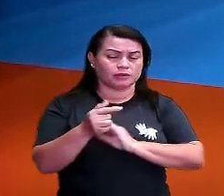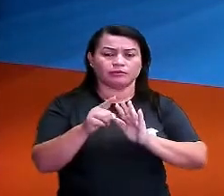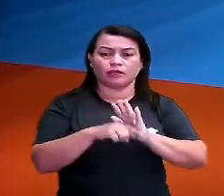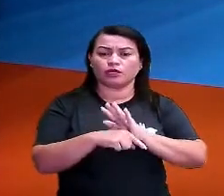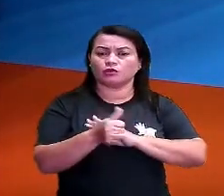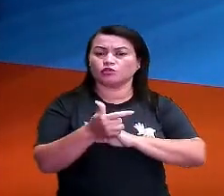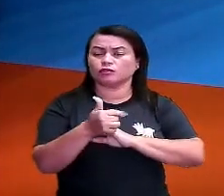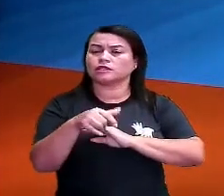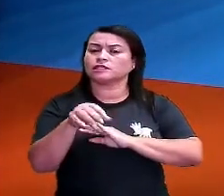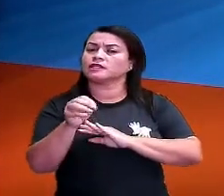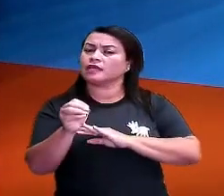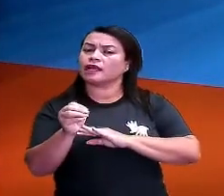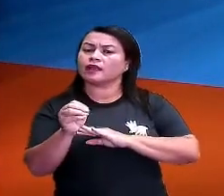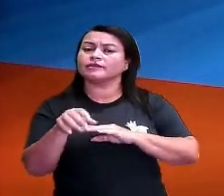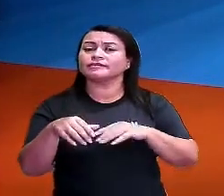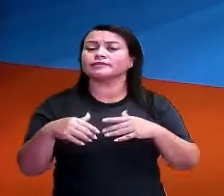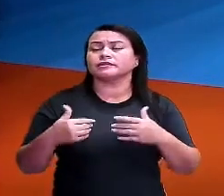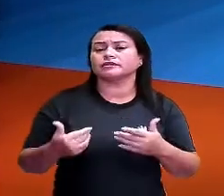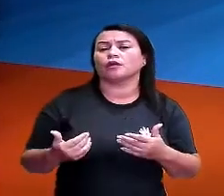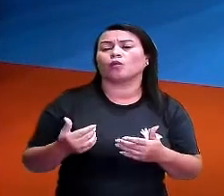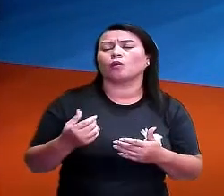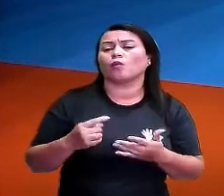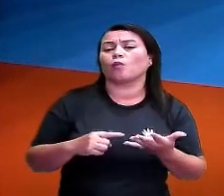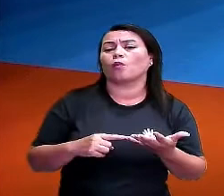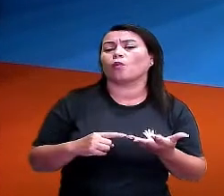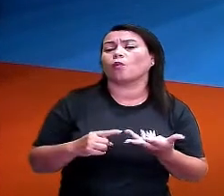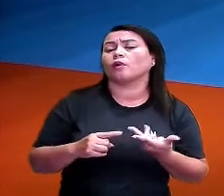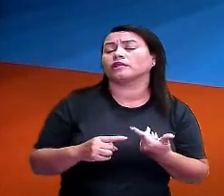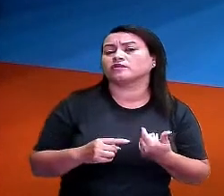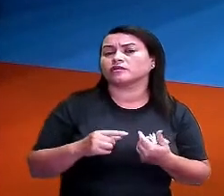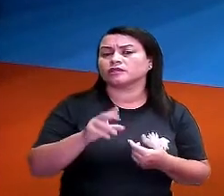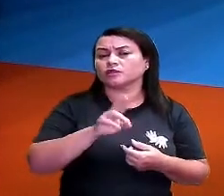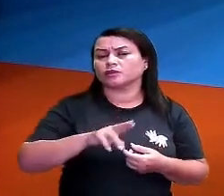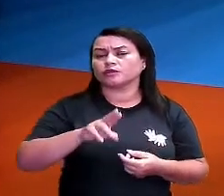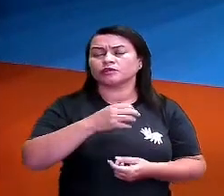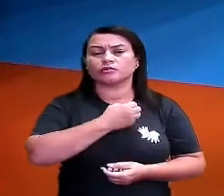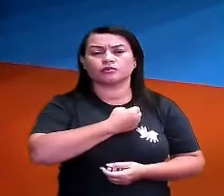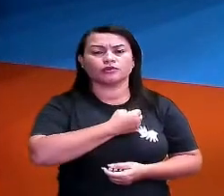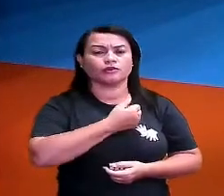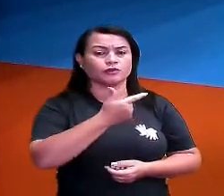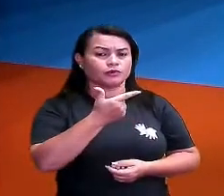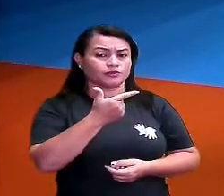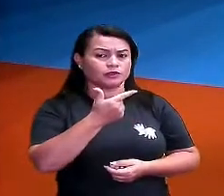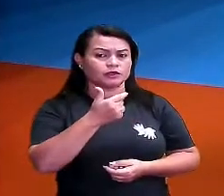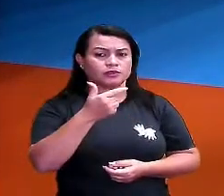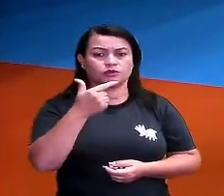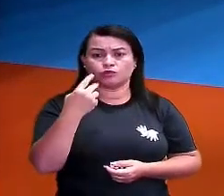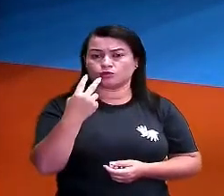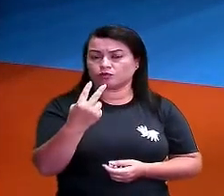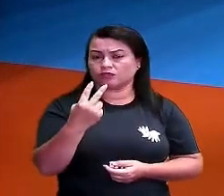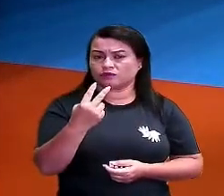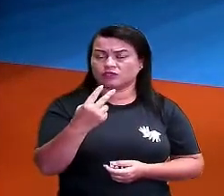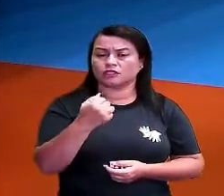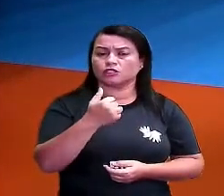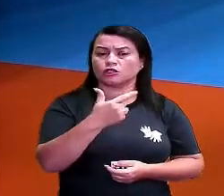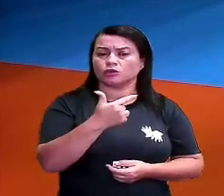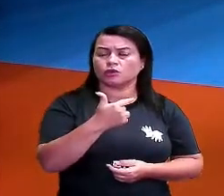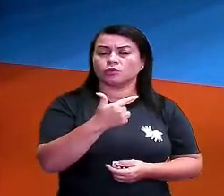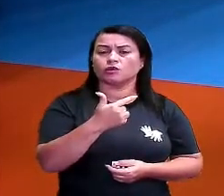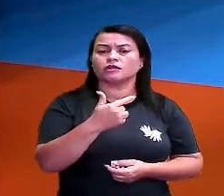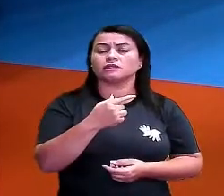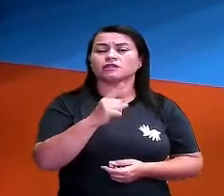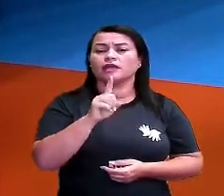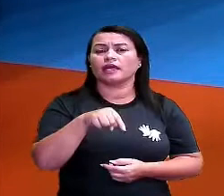não ia zerar? Então, quantas vezes eu usei o número 12? 2 vezes, só que eu quero a divisão por 6. 12 é quem? 6